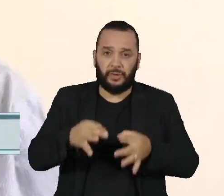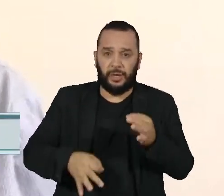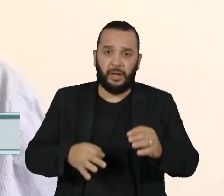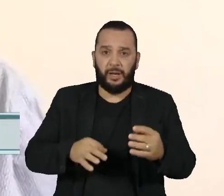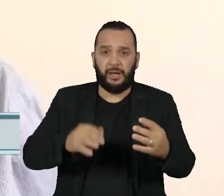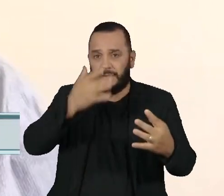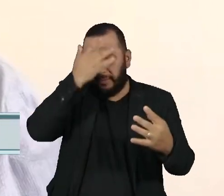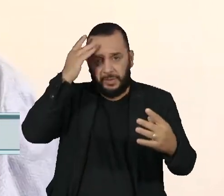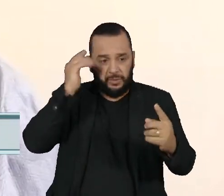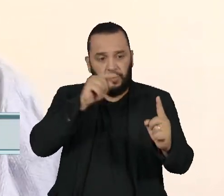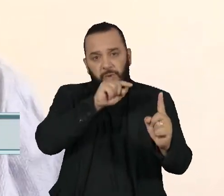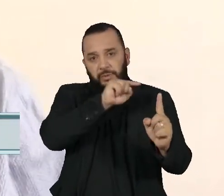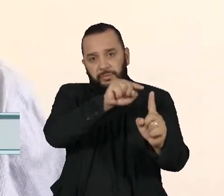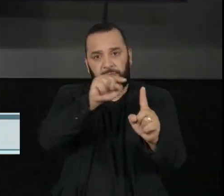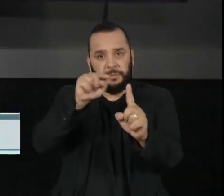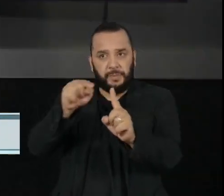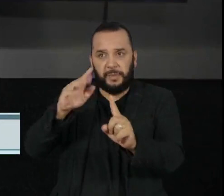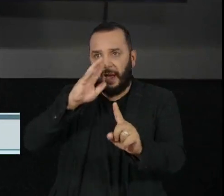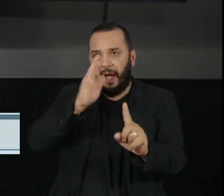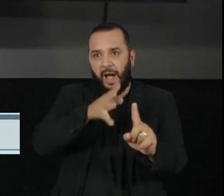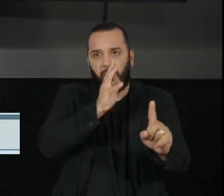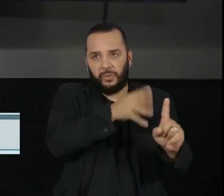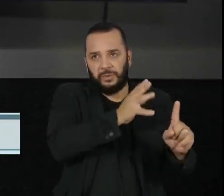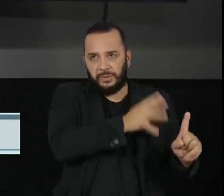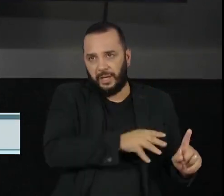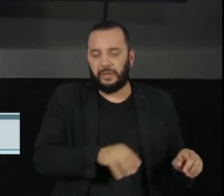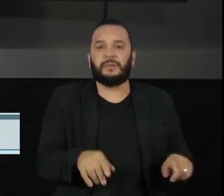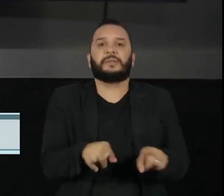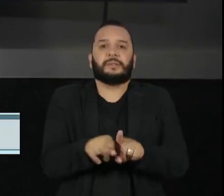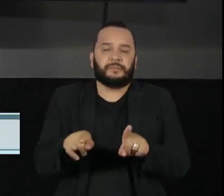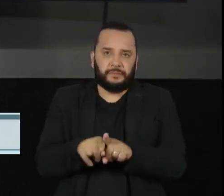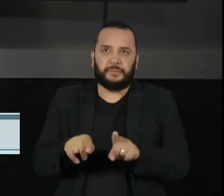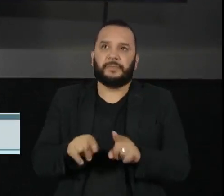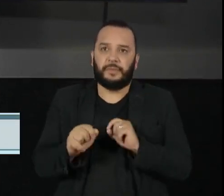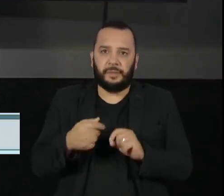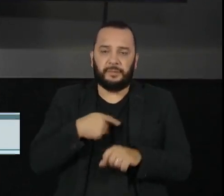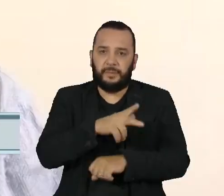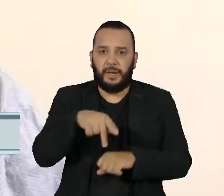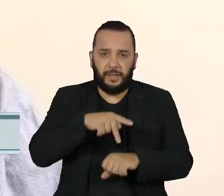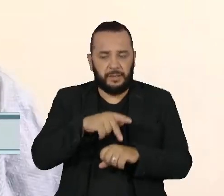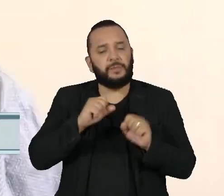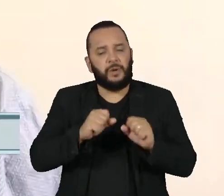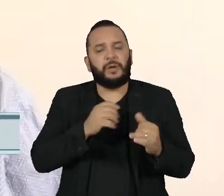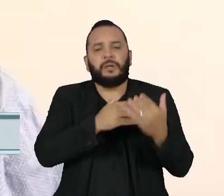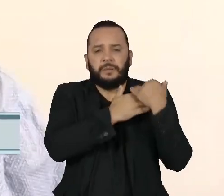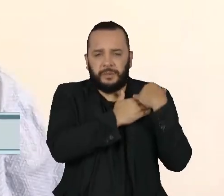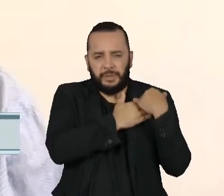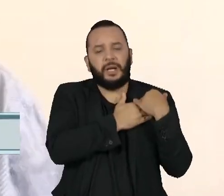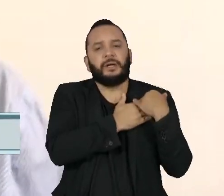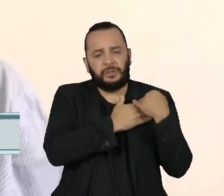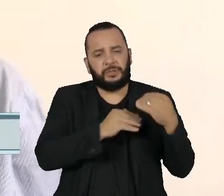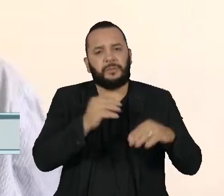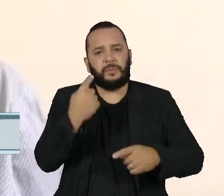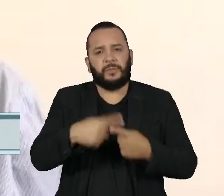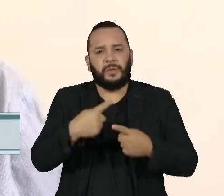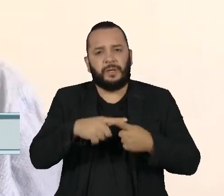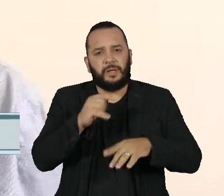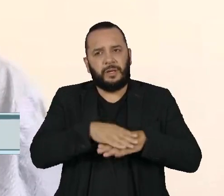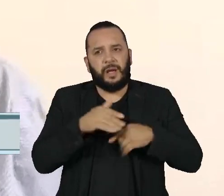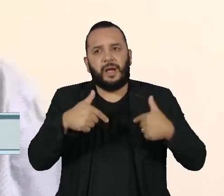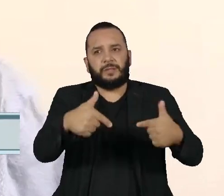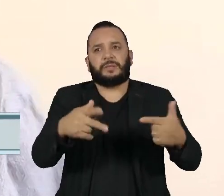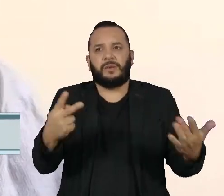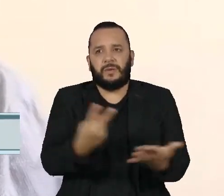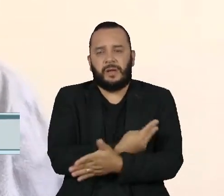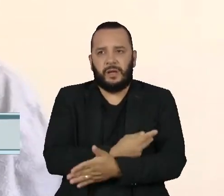acusados. Além disso, os estados podem ser responsabilizados internacionalmente por essas ações, né? A